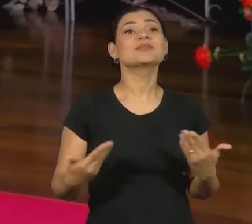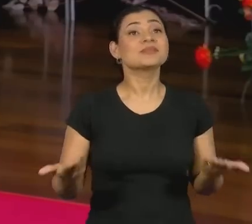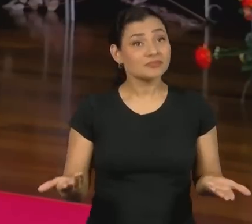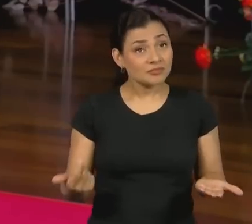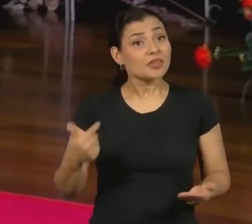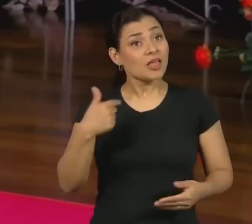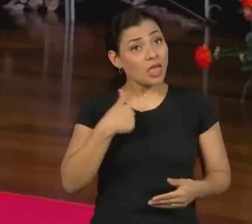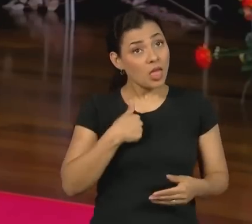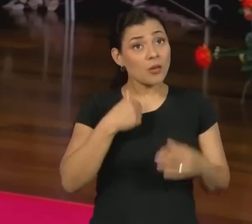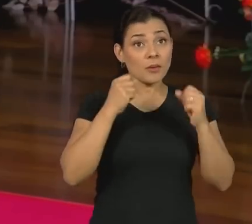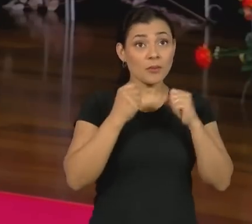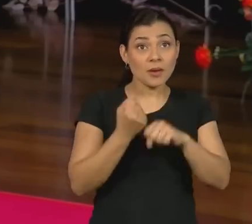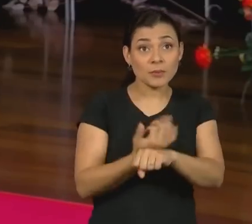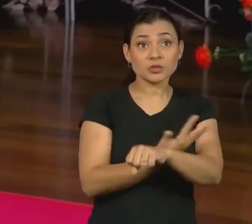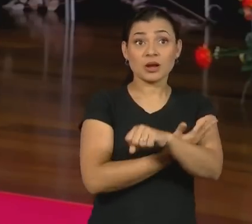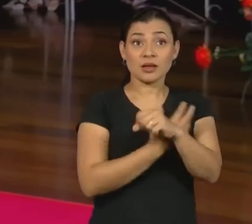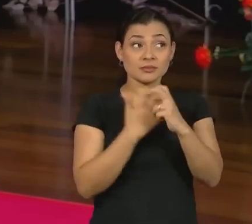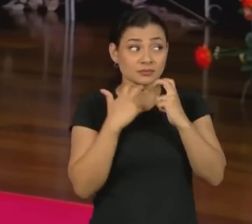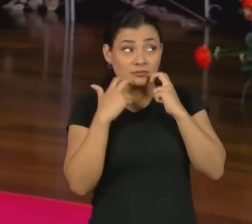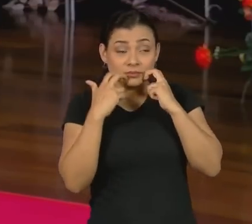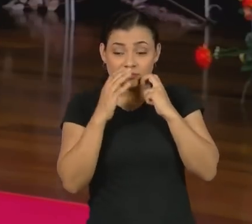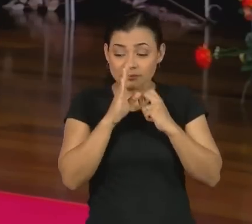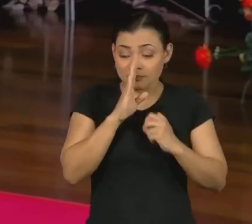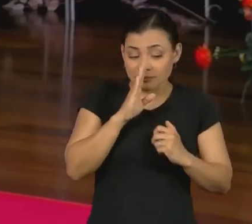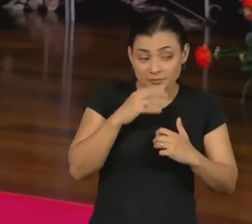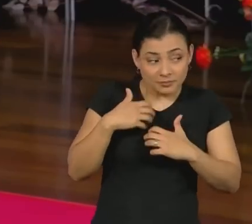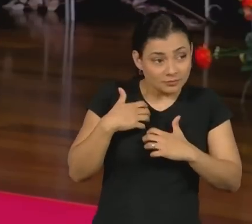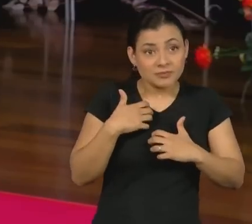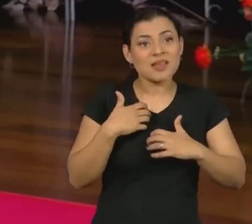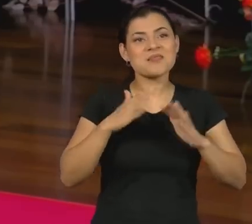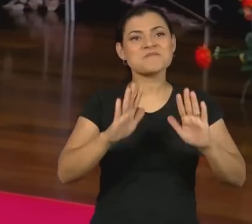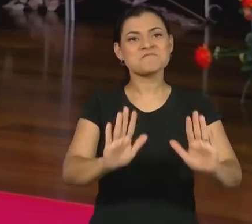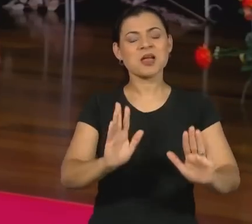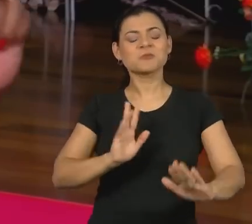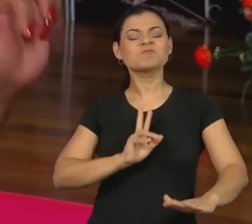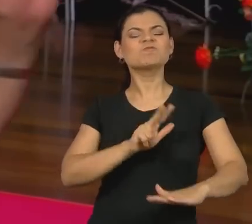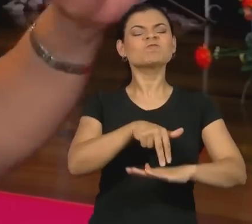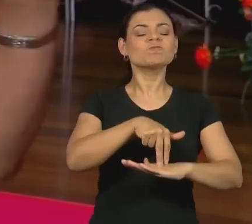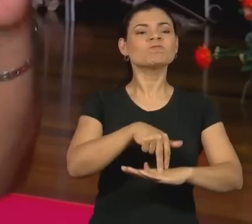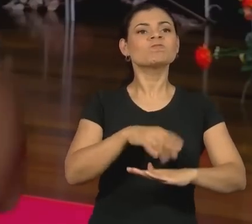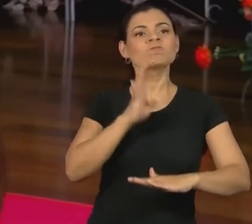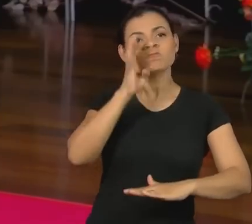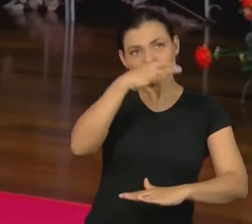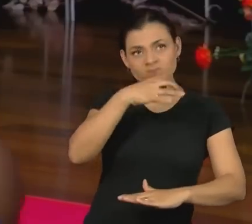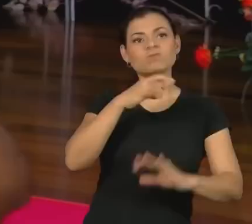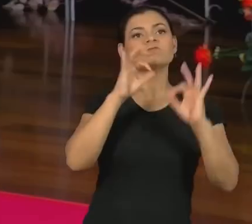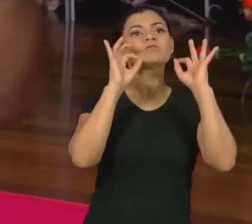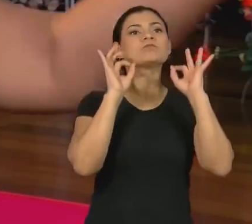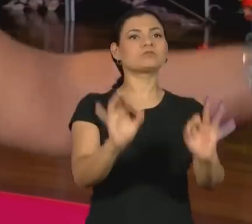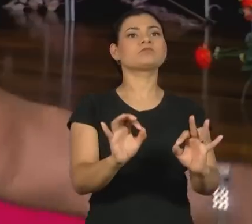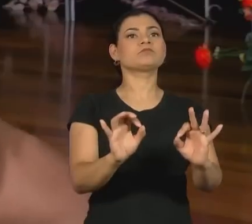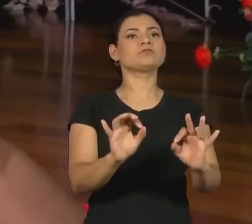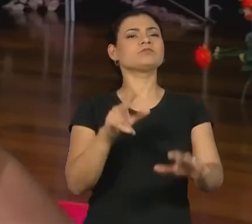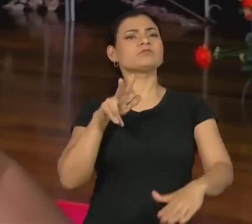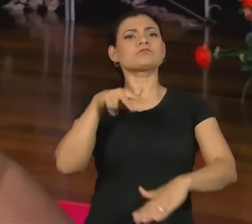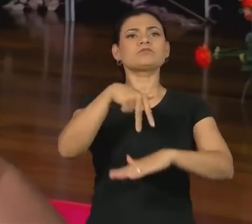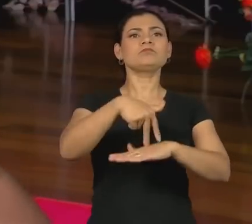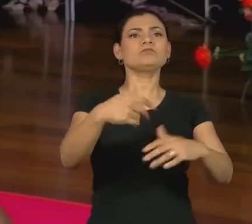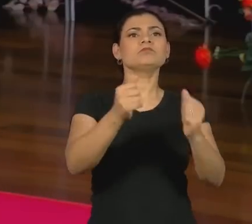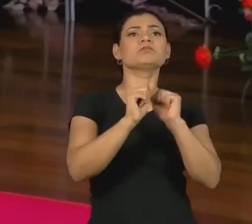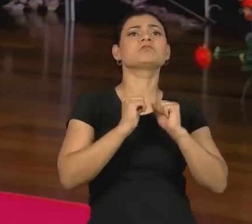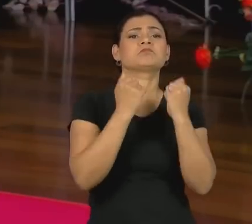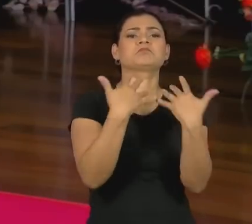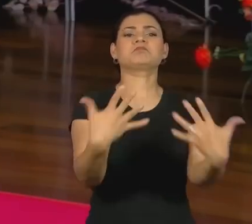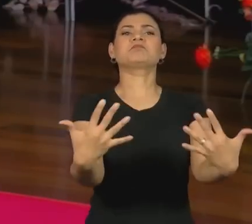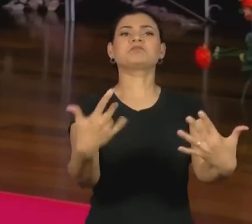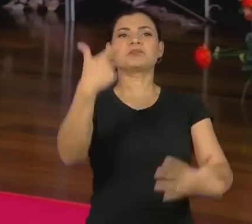eu emocionada, constrangida, envergonhada, mas cá estou, pé ante pé, colocando para o mundo